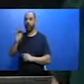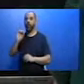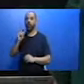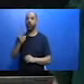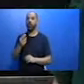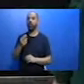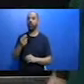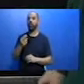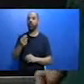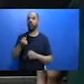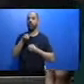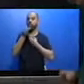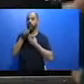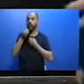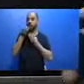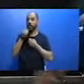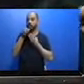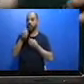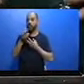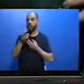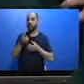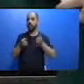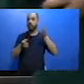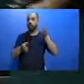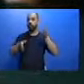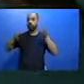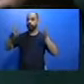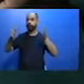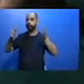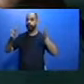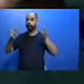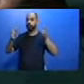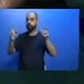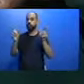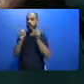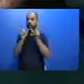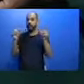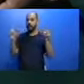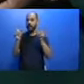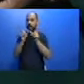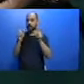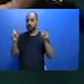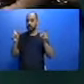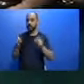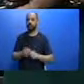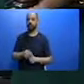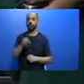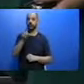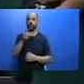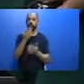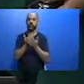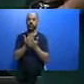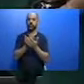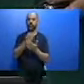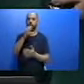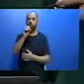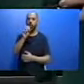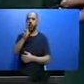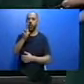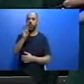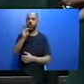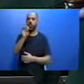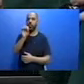meio da frase e vocês estudaram ortografia os sons e palavras com